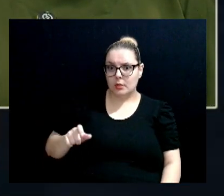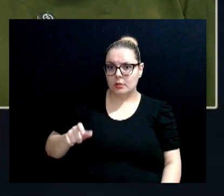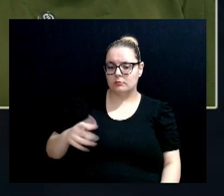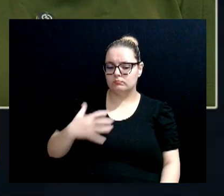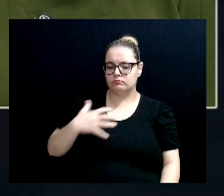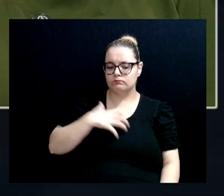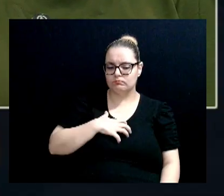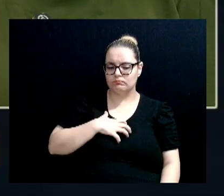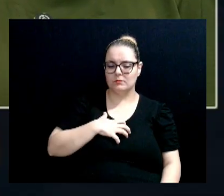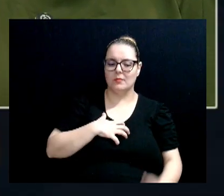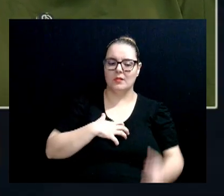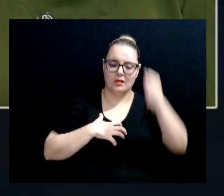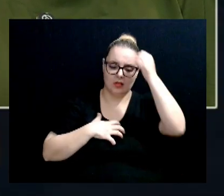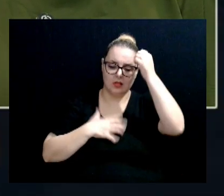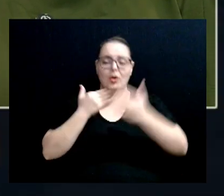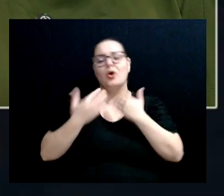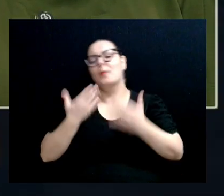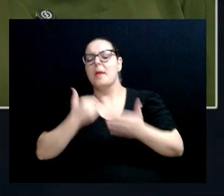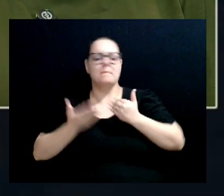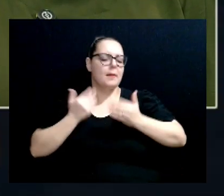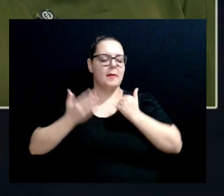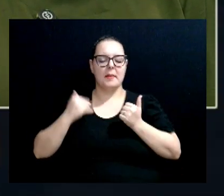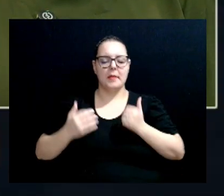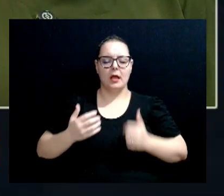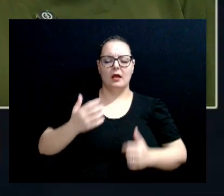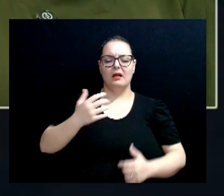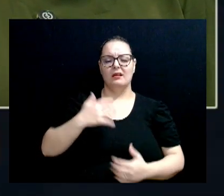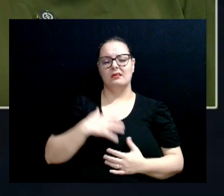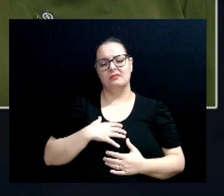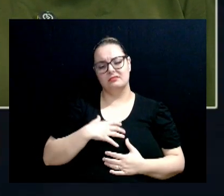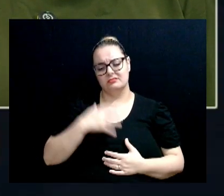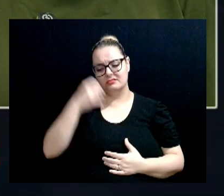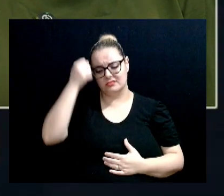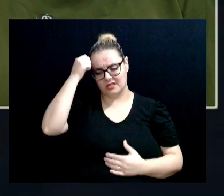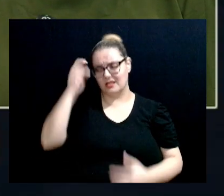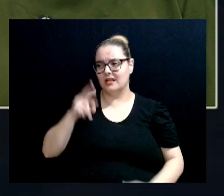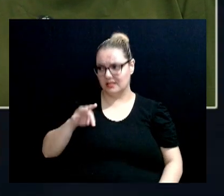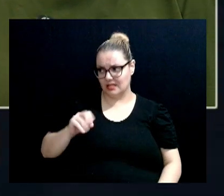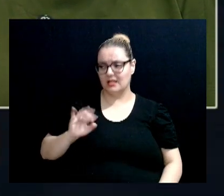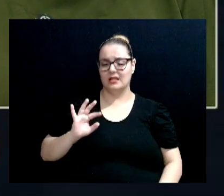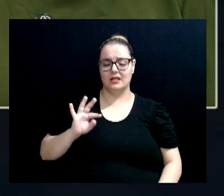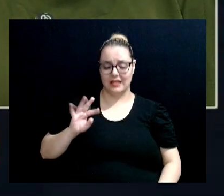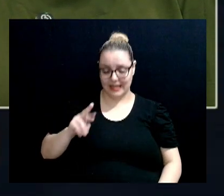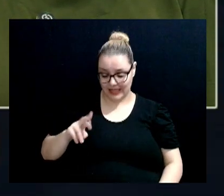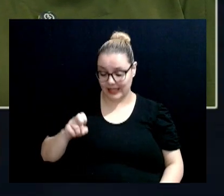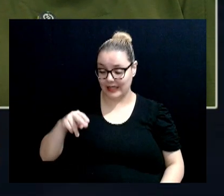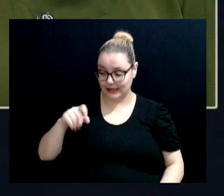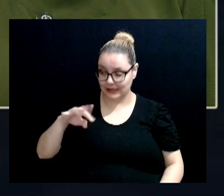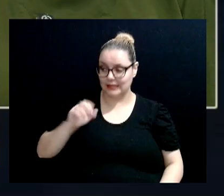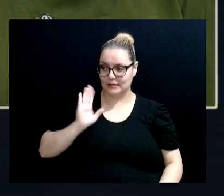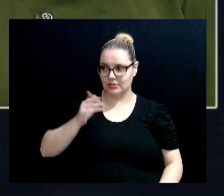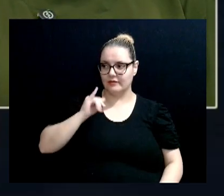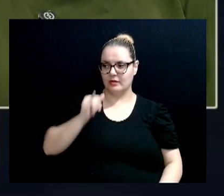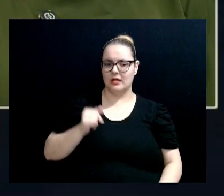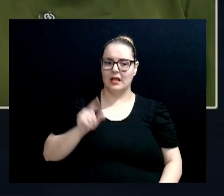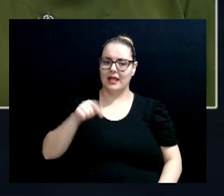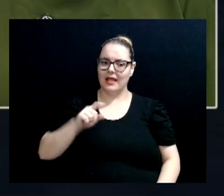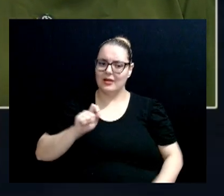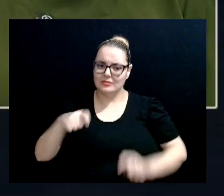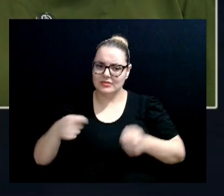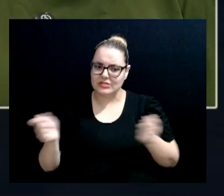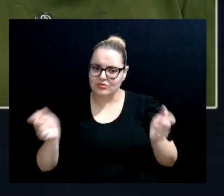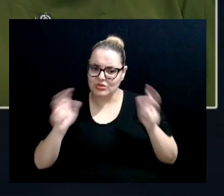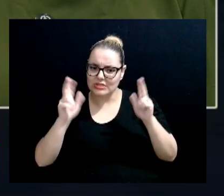de comer, você já pontuou sobre isso, Renata, isso pode ser um sinal de alerta emocional, ou de repente é só